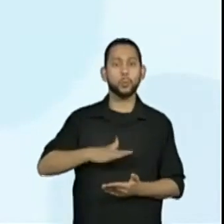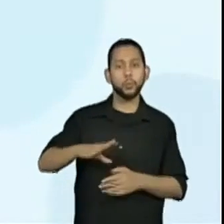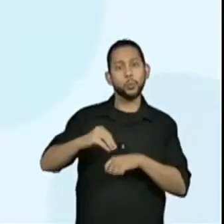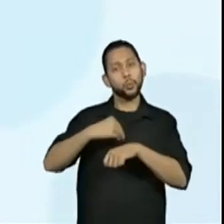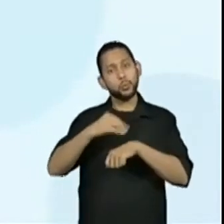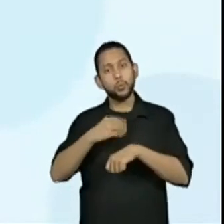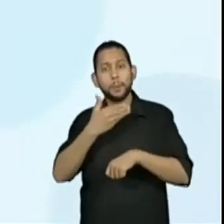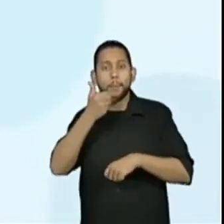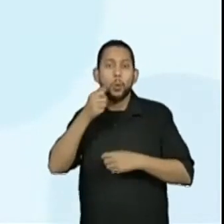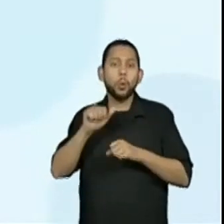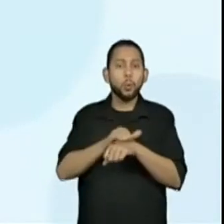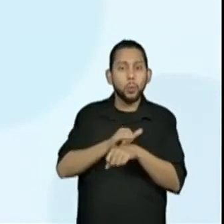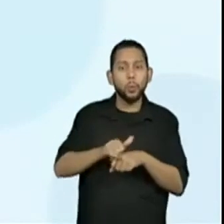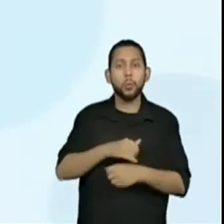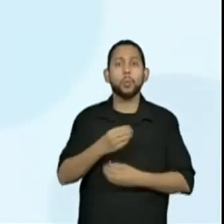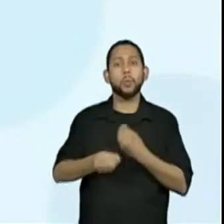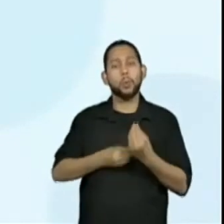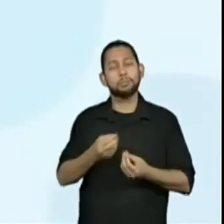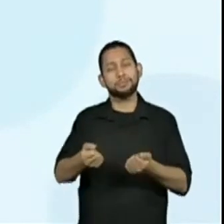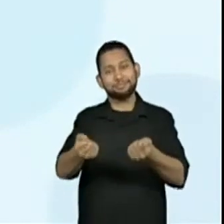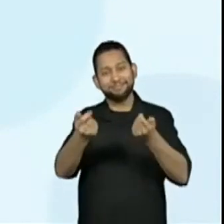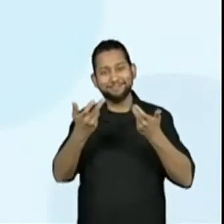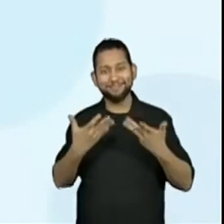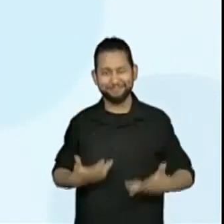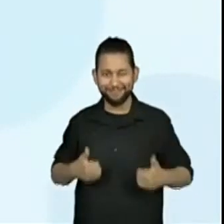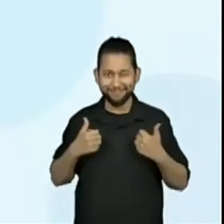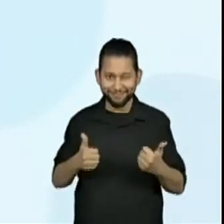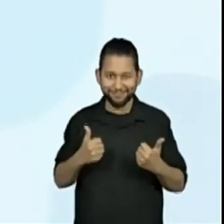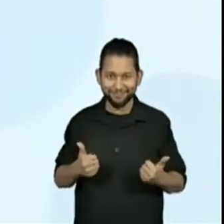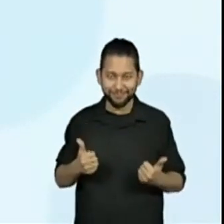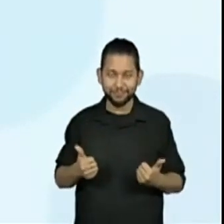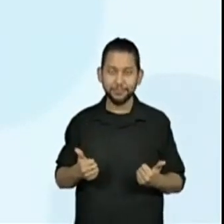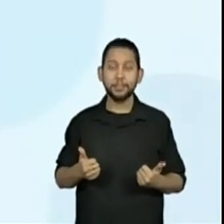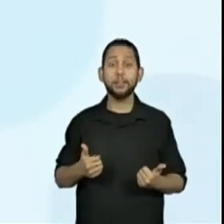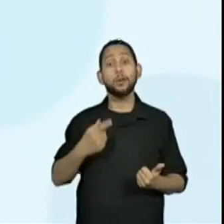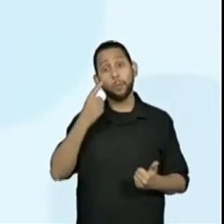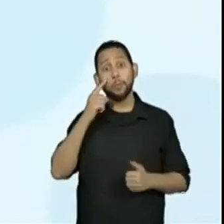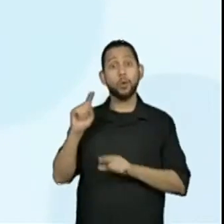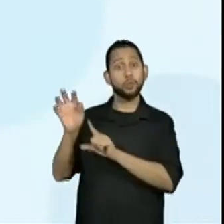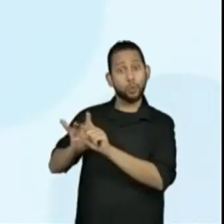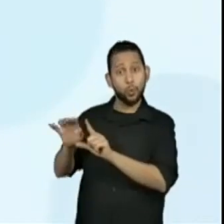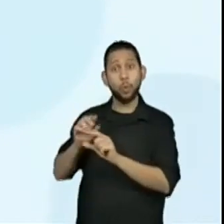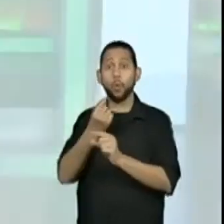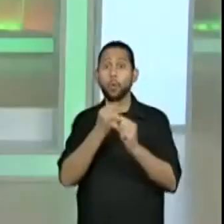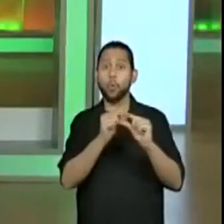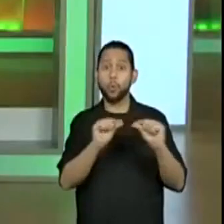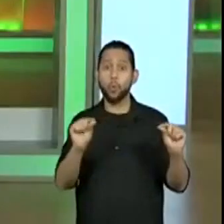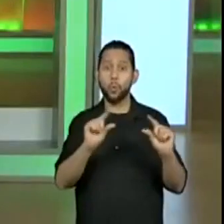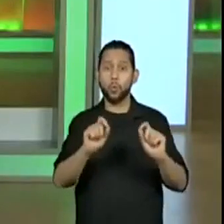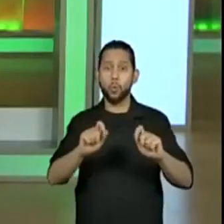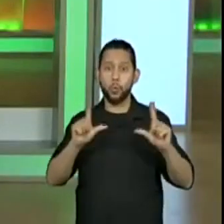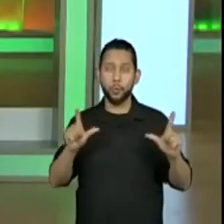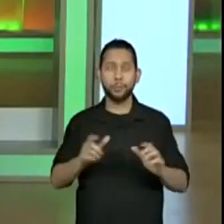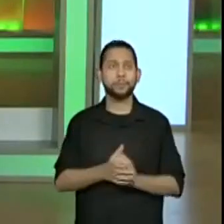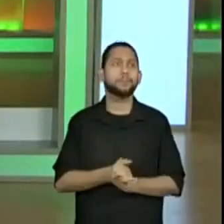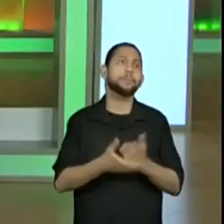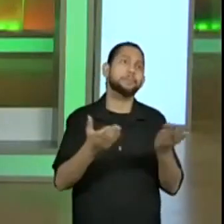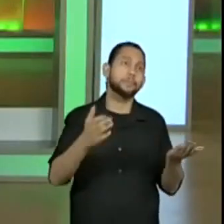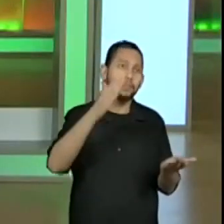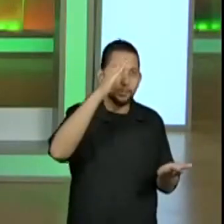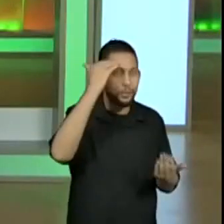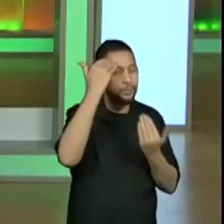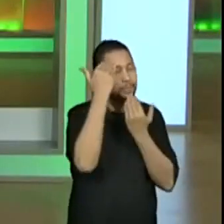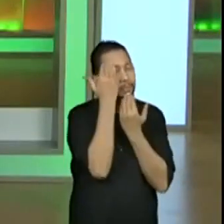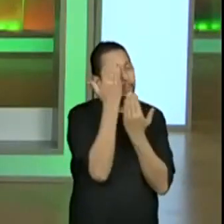Quem gostou da aula de hoje, avalie o quê? Positivamente. Pode avaliar pelo QR Code ou pelo link da telinha. Professora Regiane.